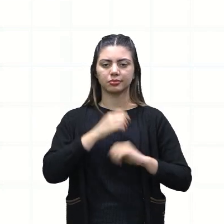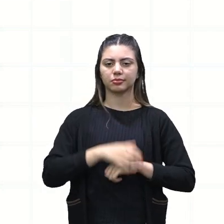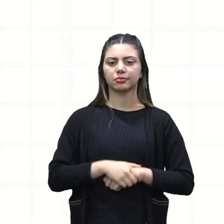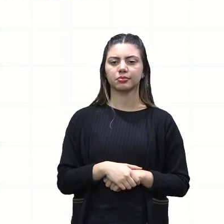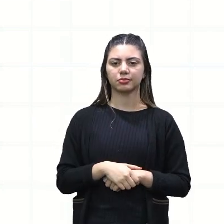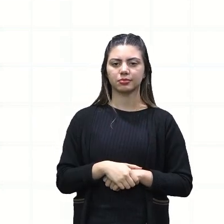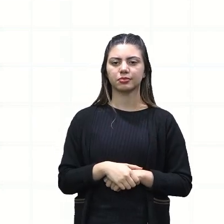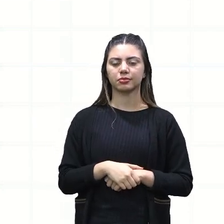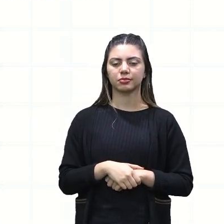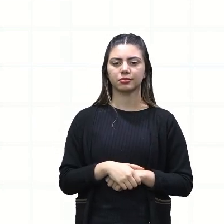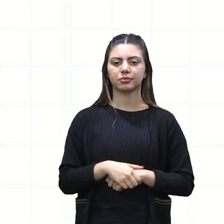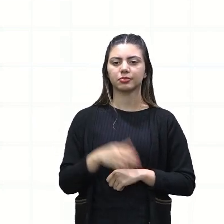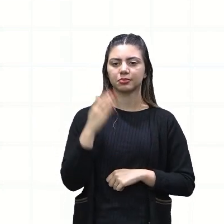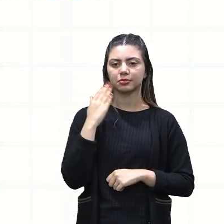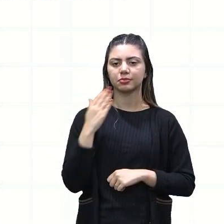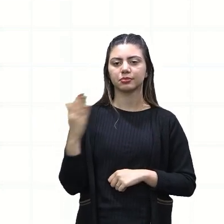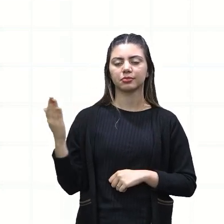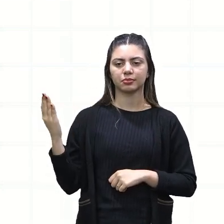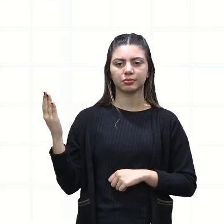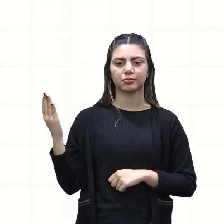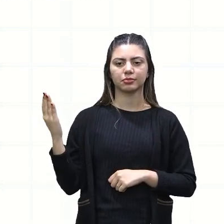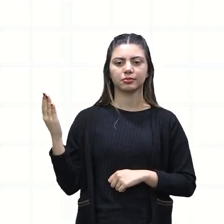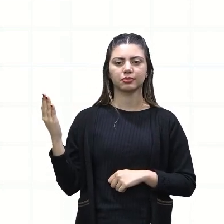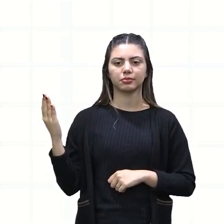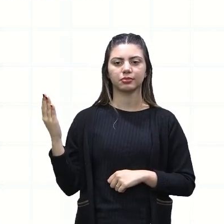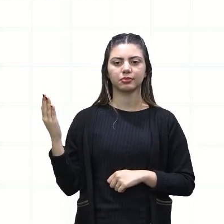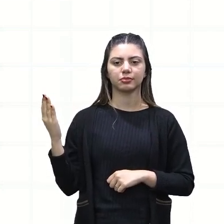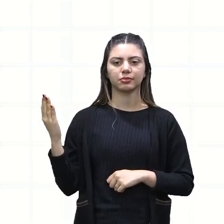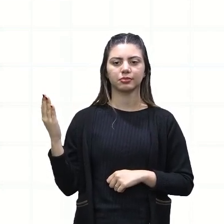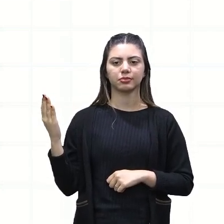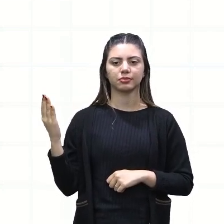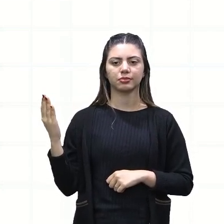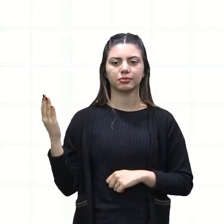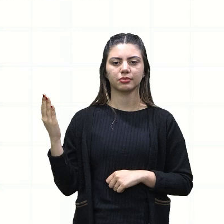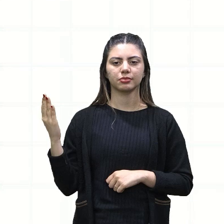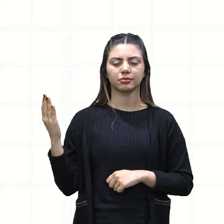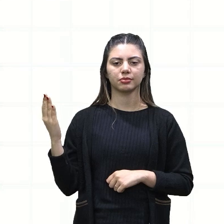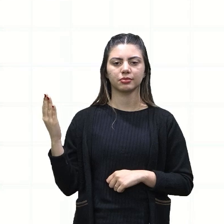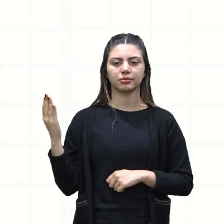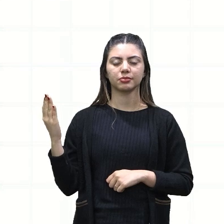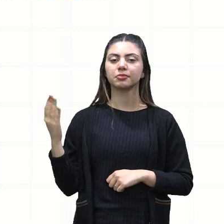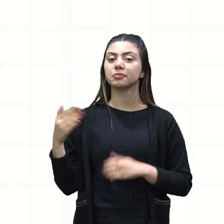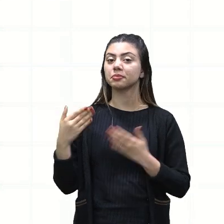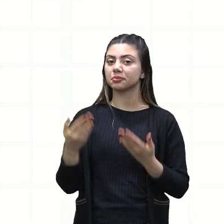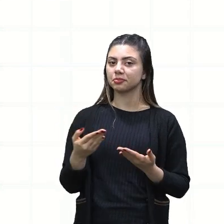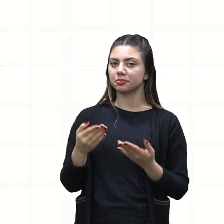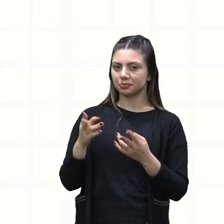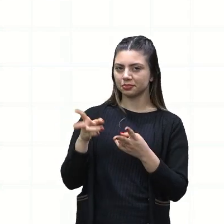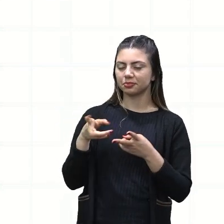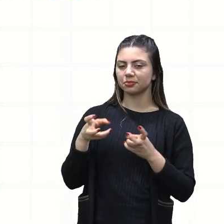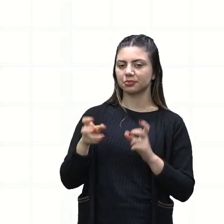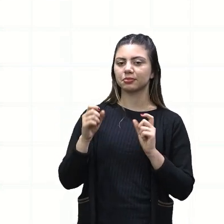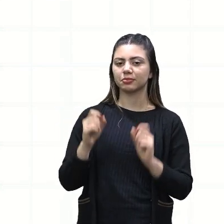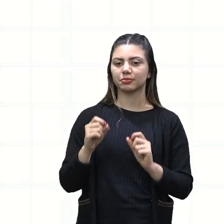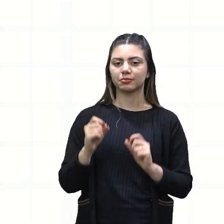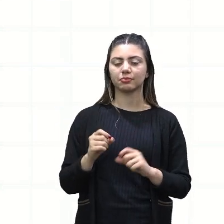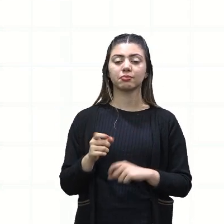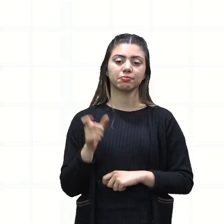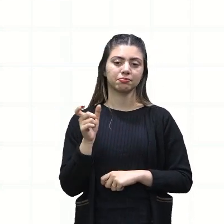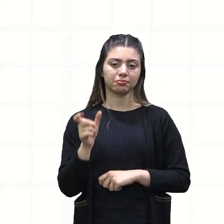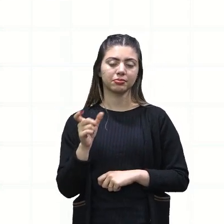Future of Human-Robot Relationships. Como vocês acabaram de ver, relationships